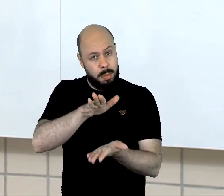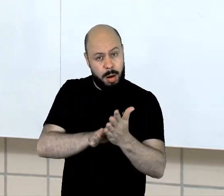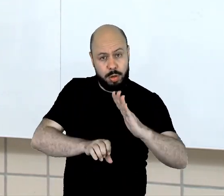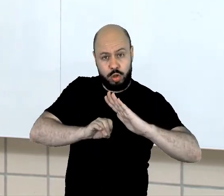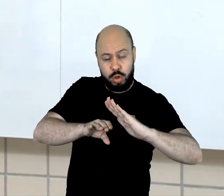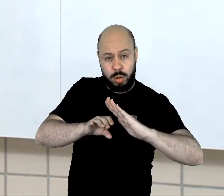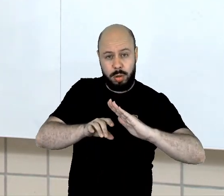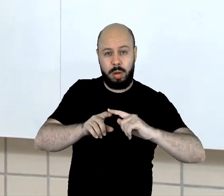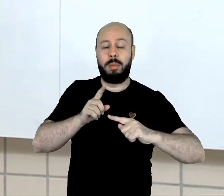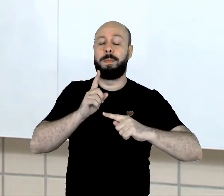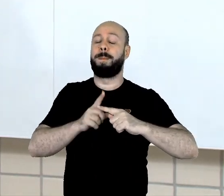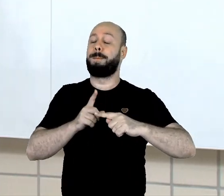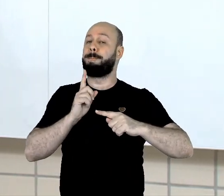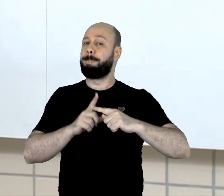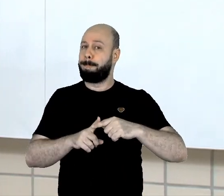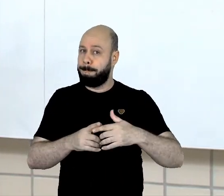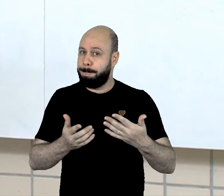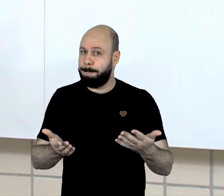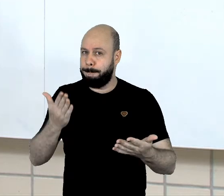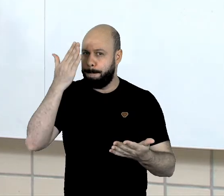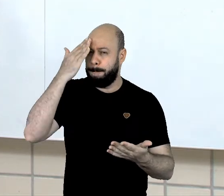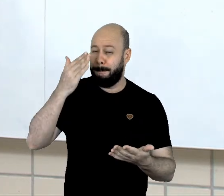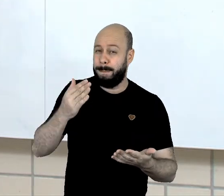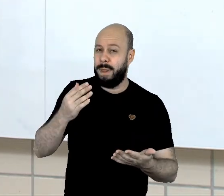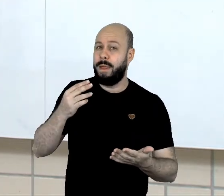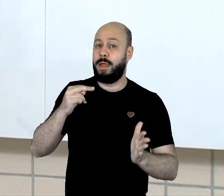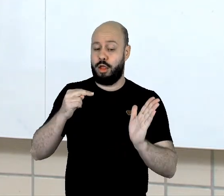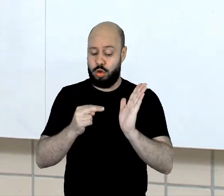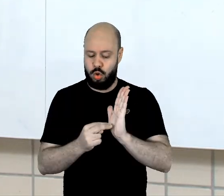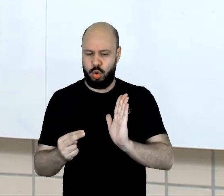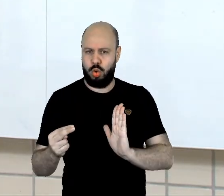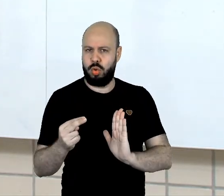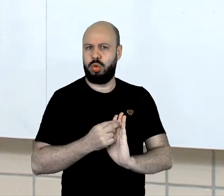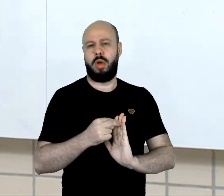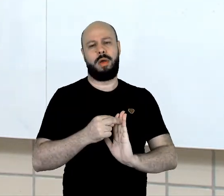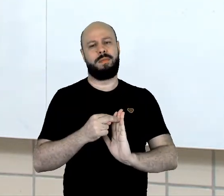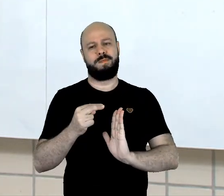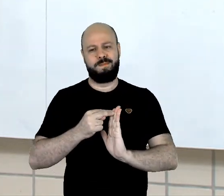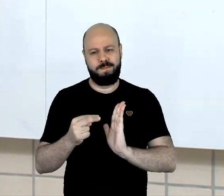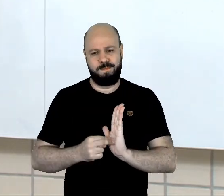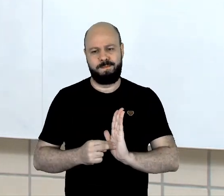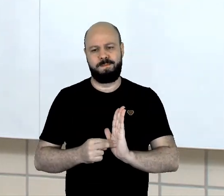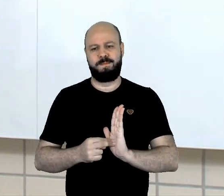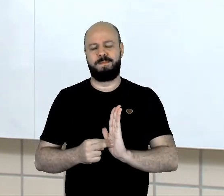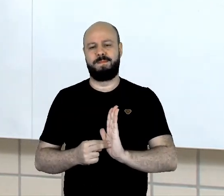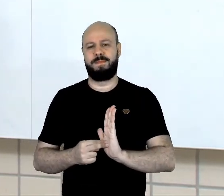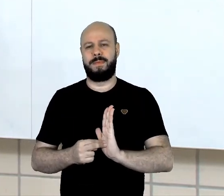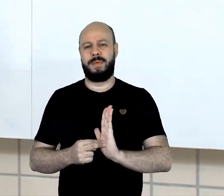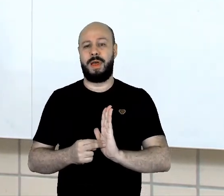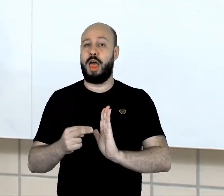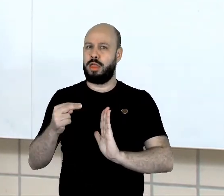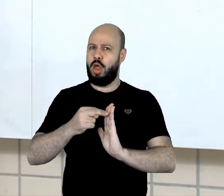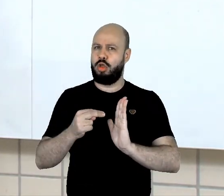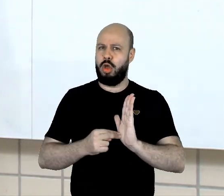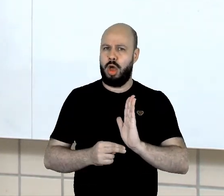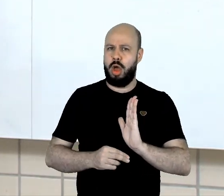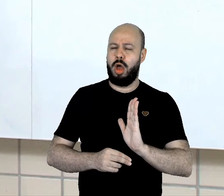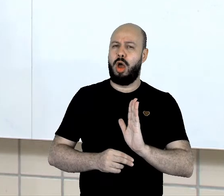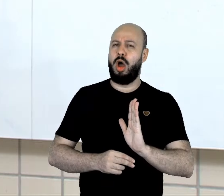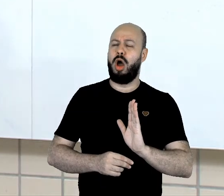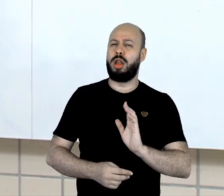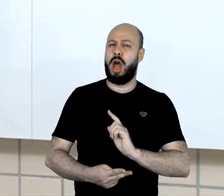porque elas estão sendo avaliativas. As notas de vocês bimestrais estão